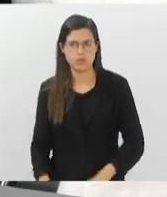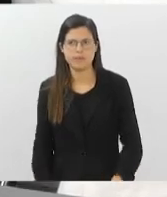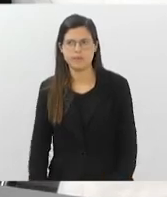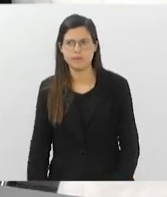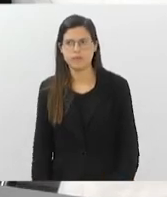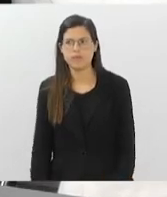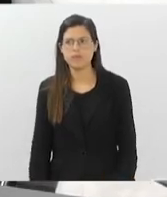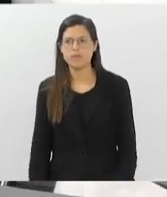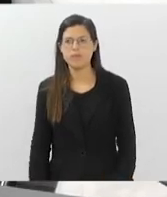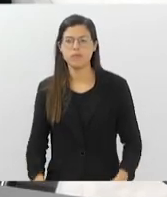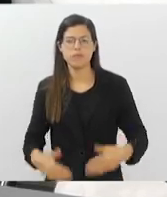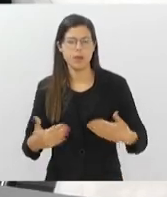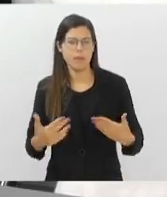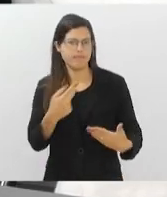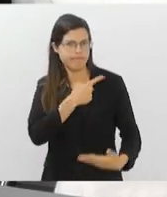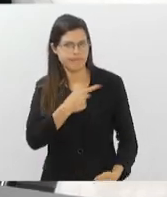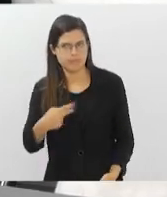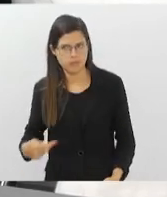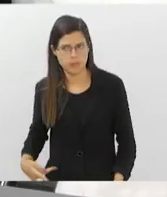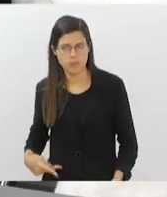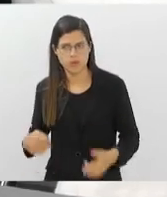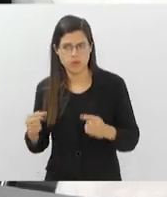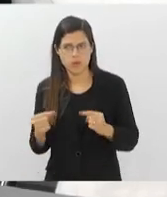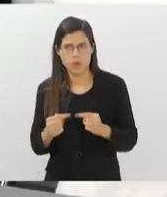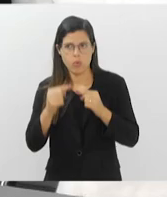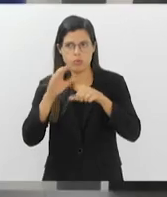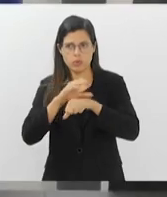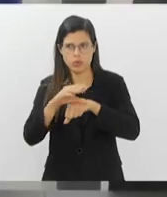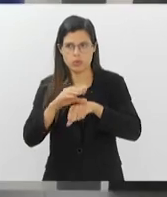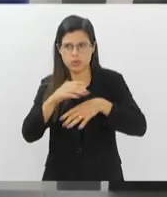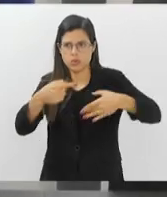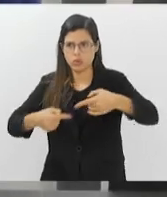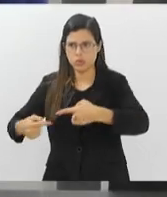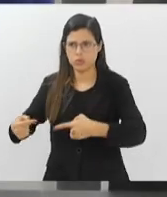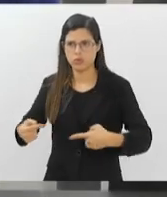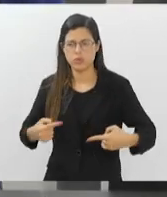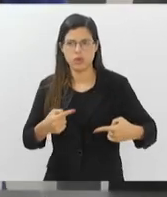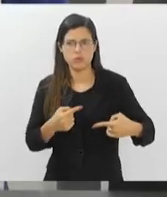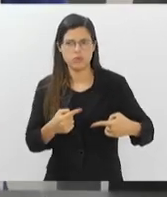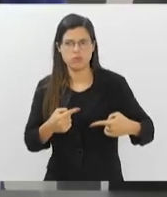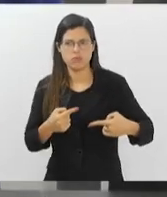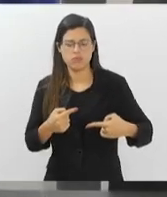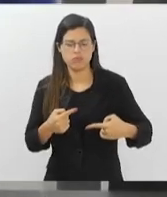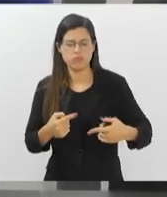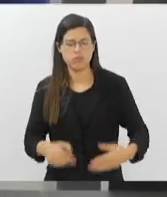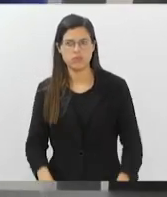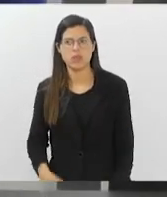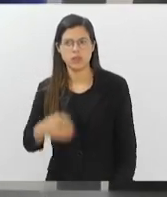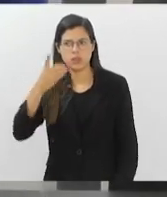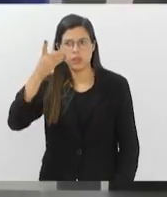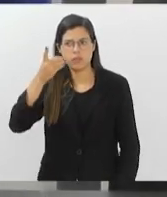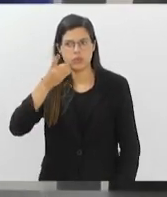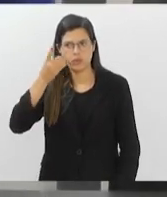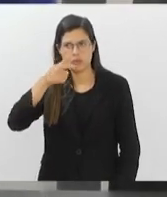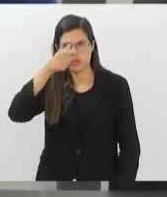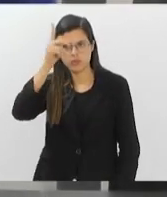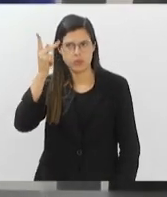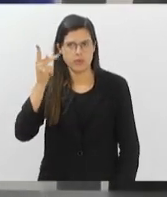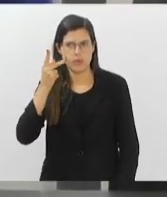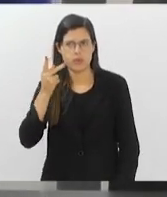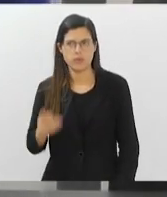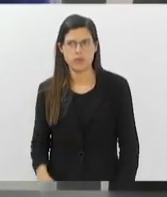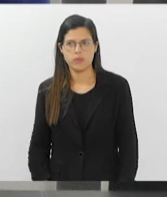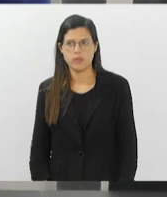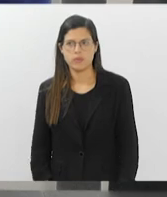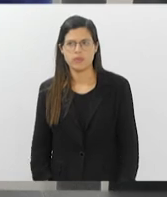presidente, parecer pela constitucionalidade. Em discussão. O deputado. Deputado Luiz Paulo. A gente